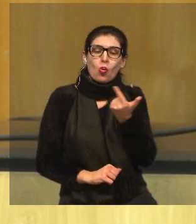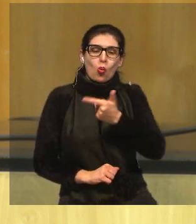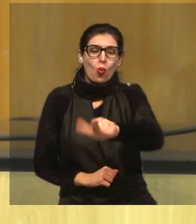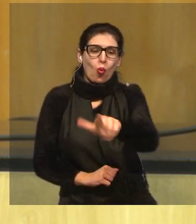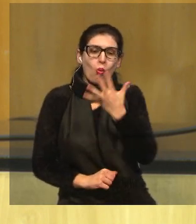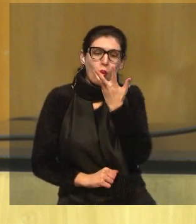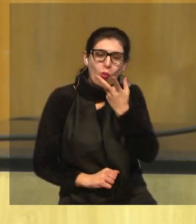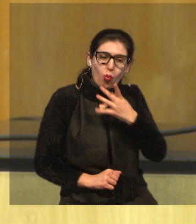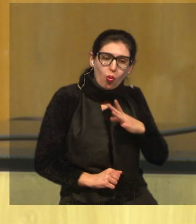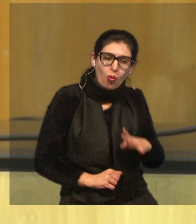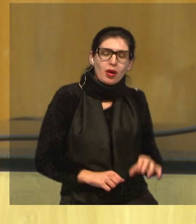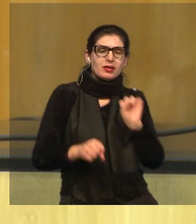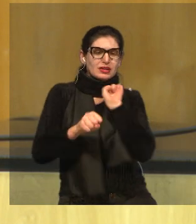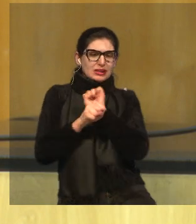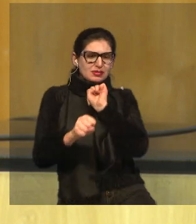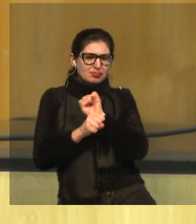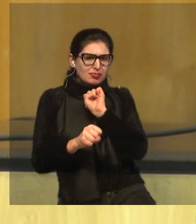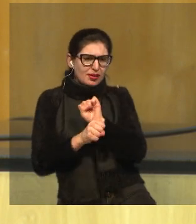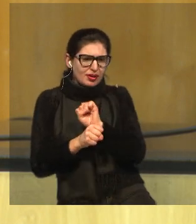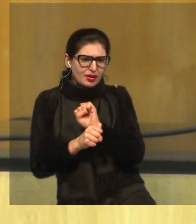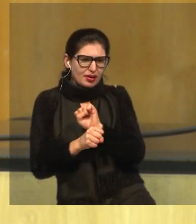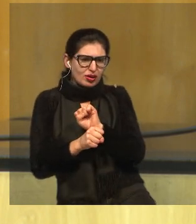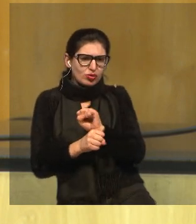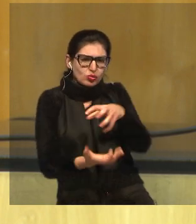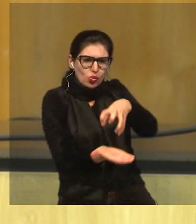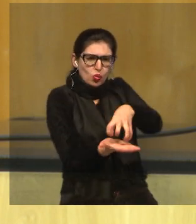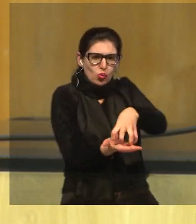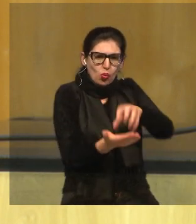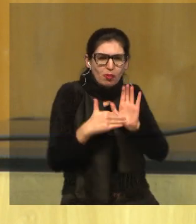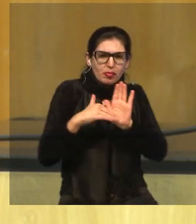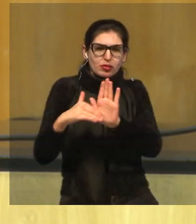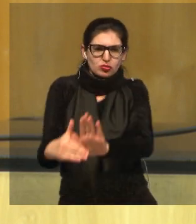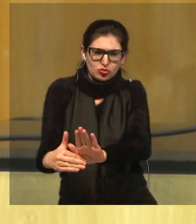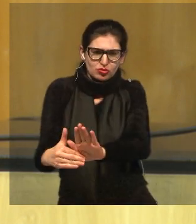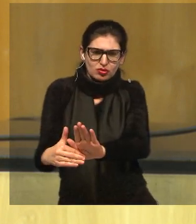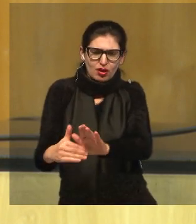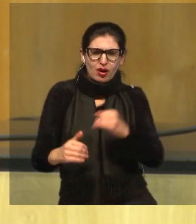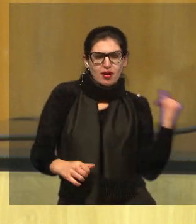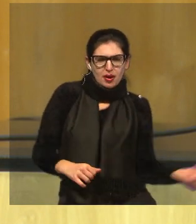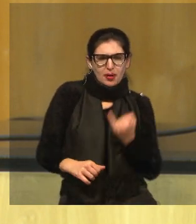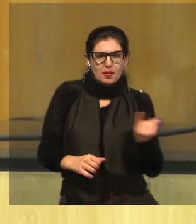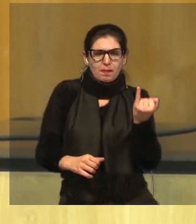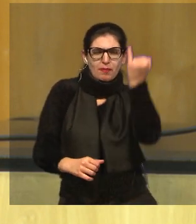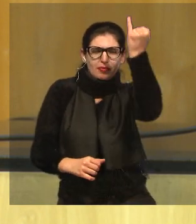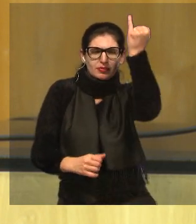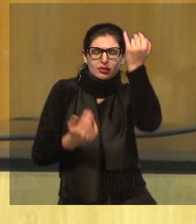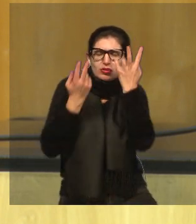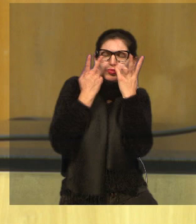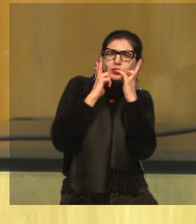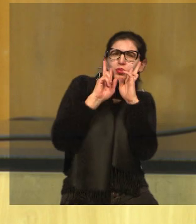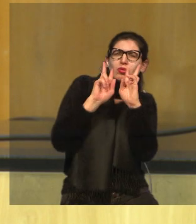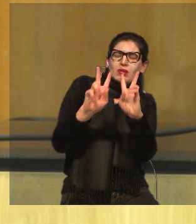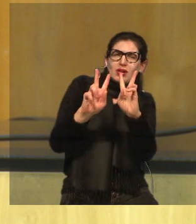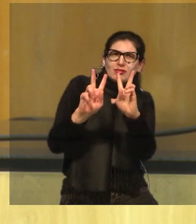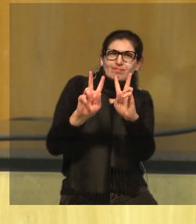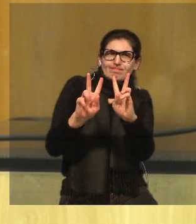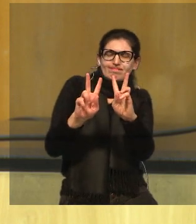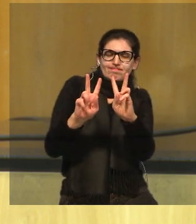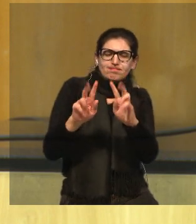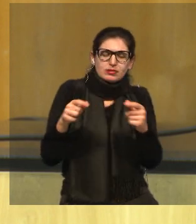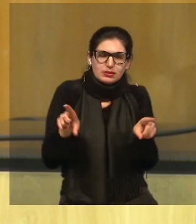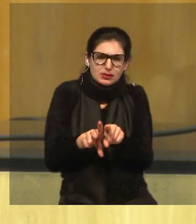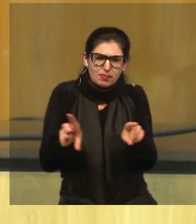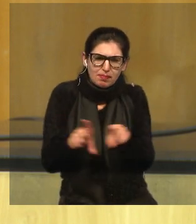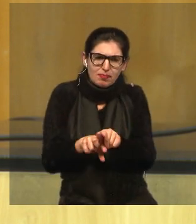estão aguardando todas as nossas ações, o quanto é importante, sim, termos esse brilho no olhar, essas forças na mão